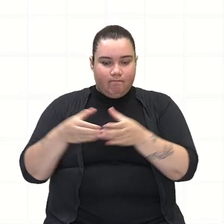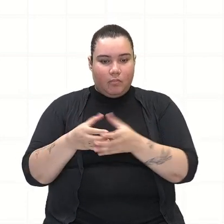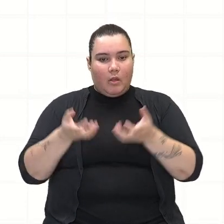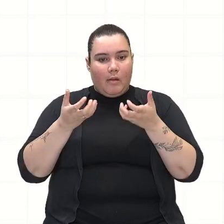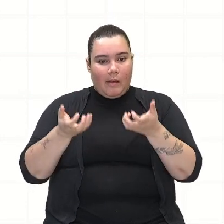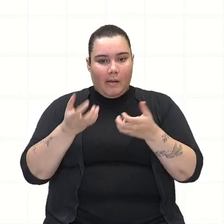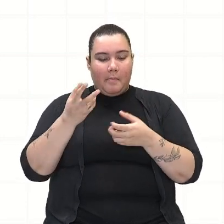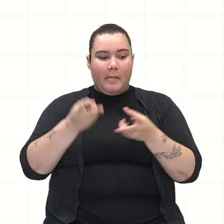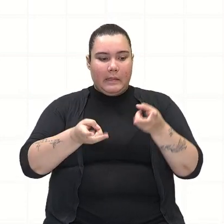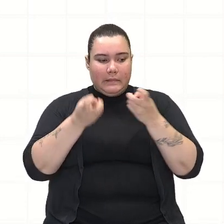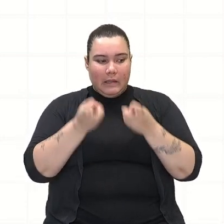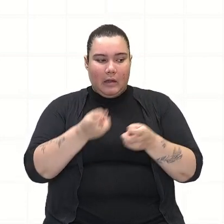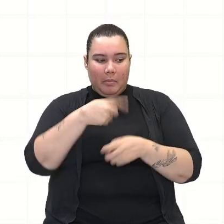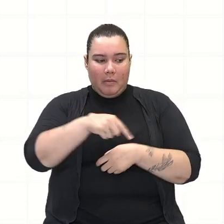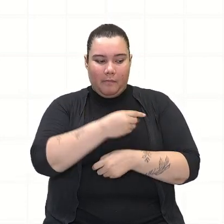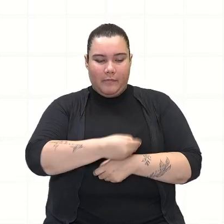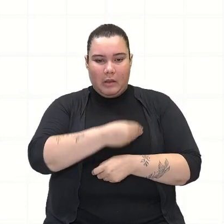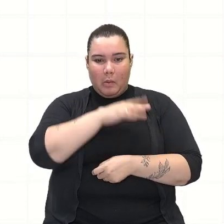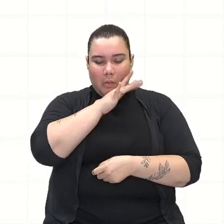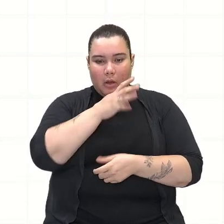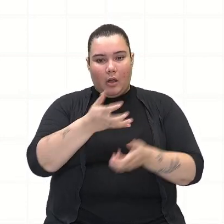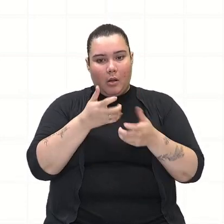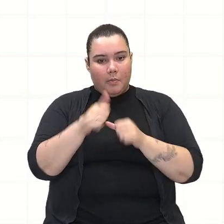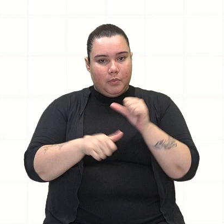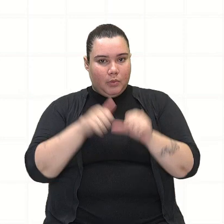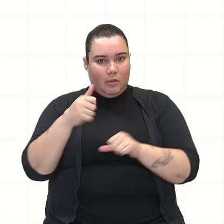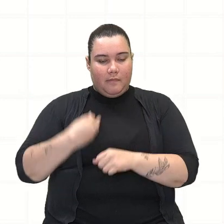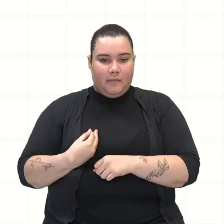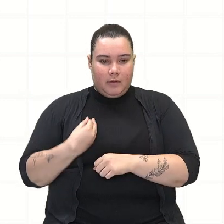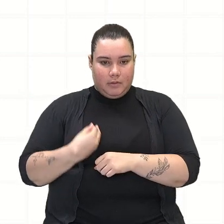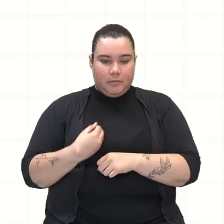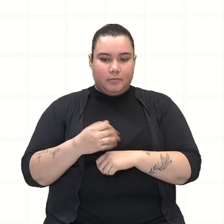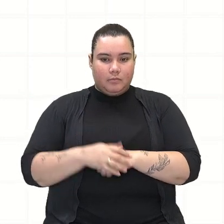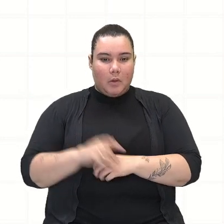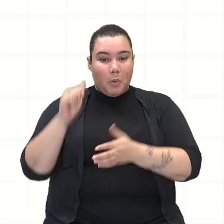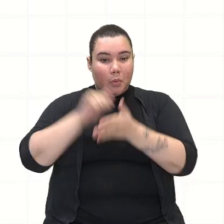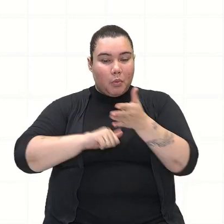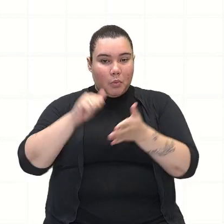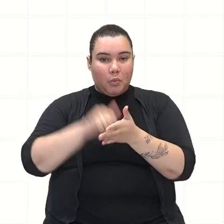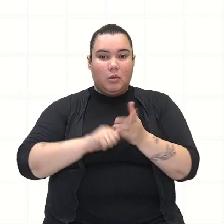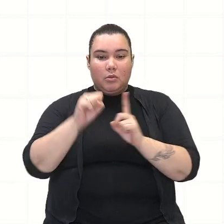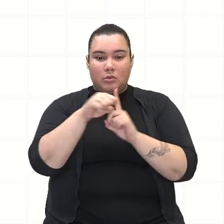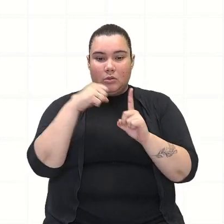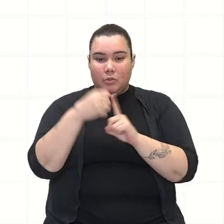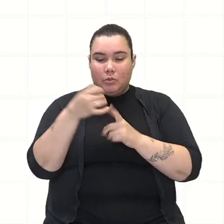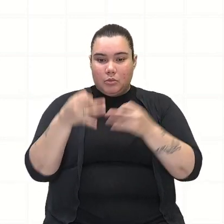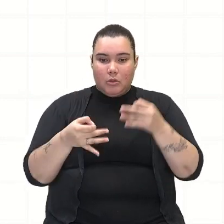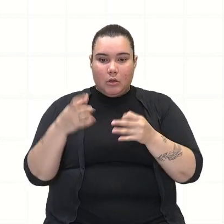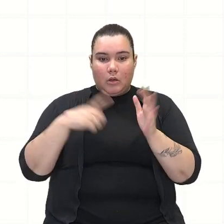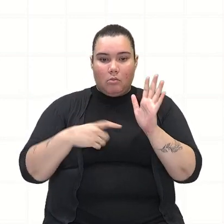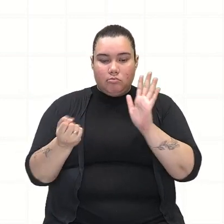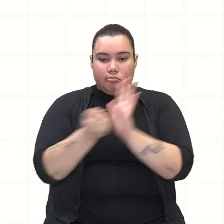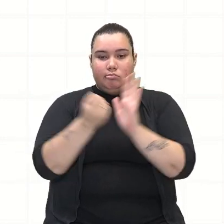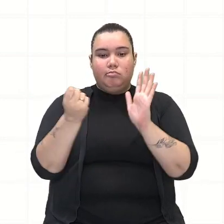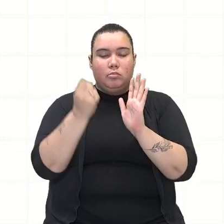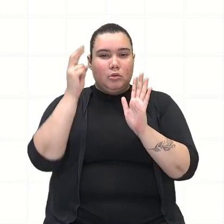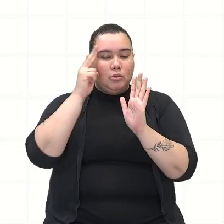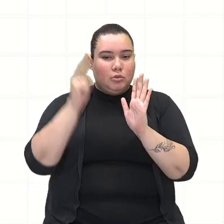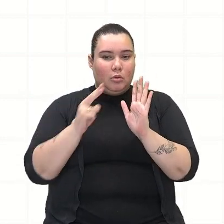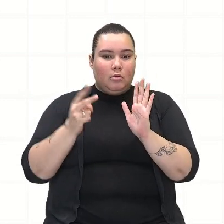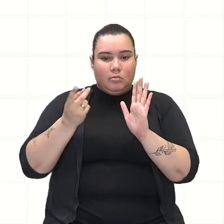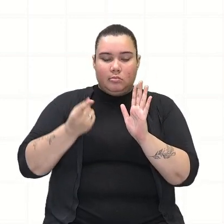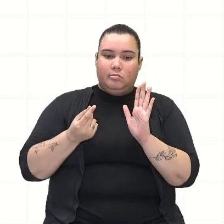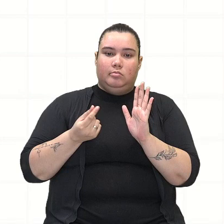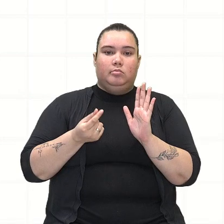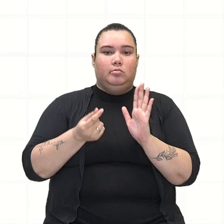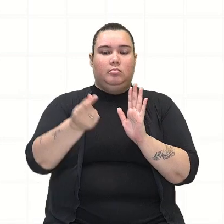das condições extremamente adversas. Essa luta pela justiça social, ela deixou um legado duradouro